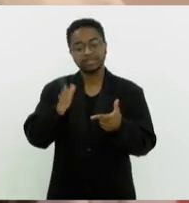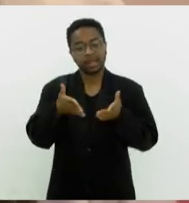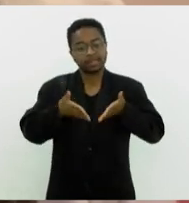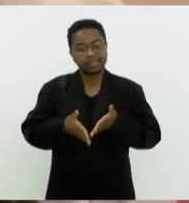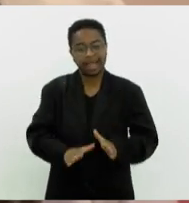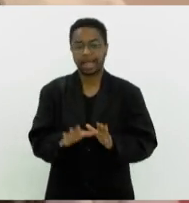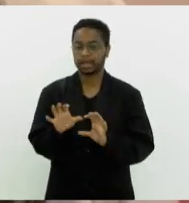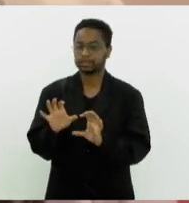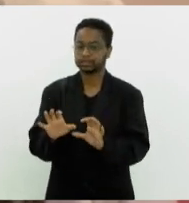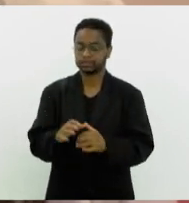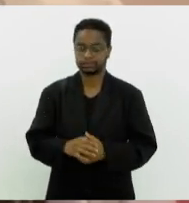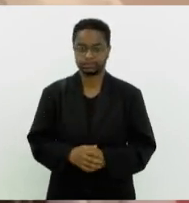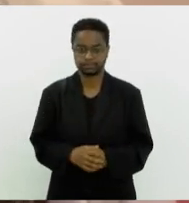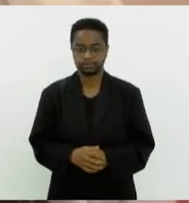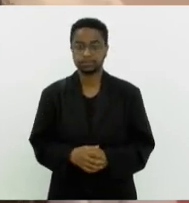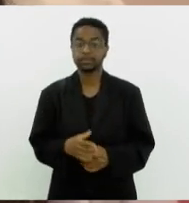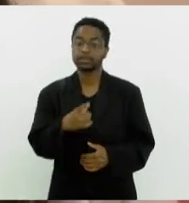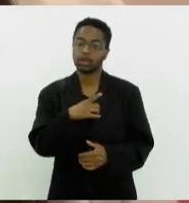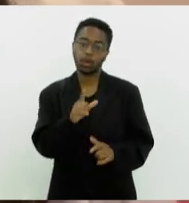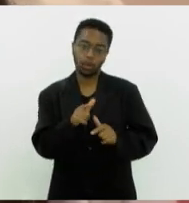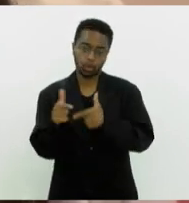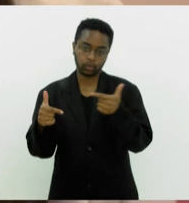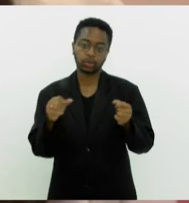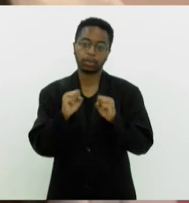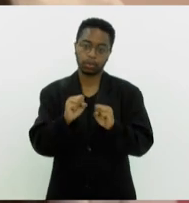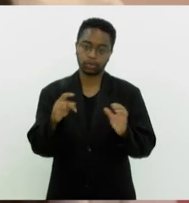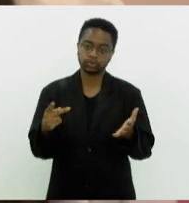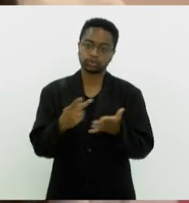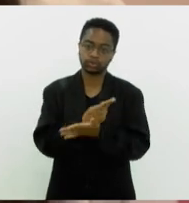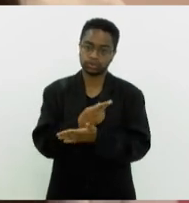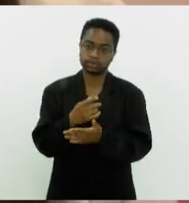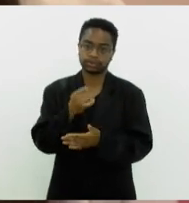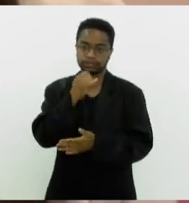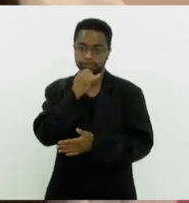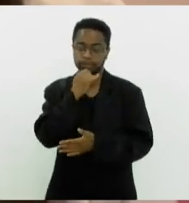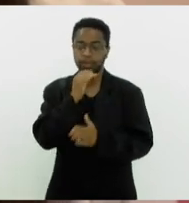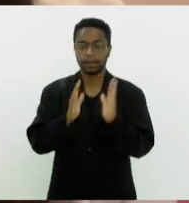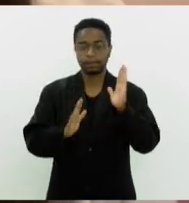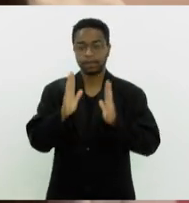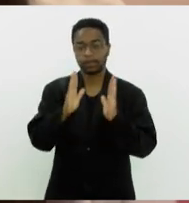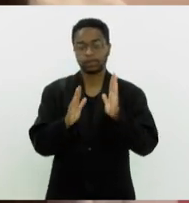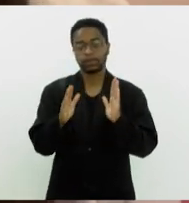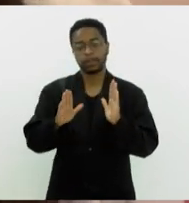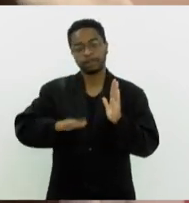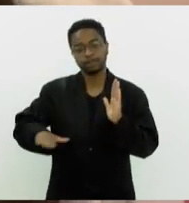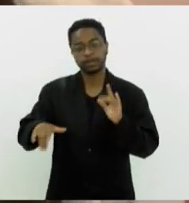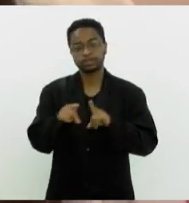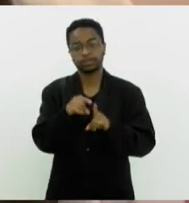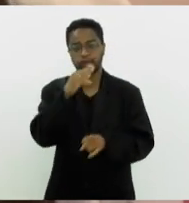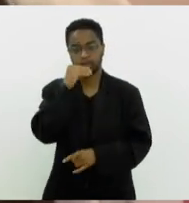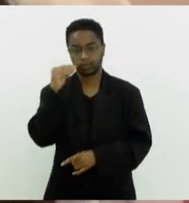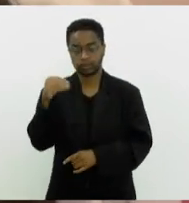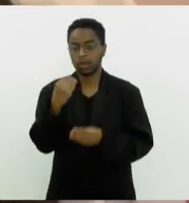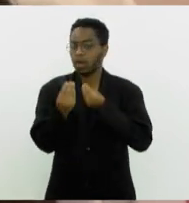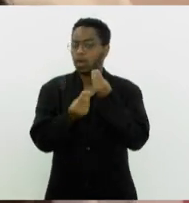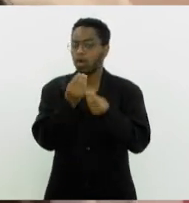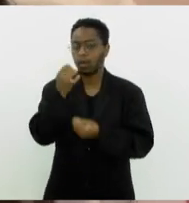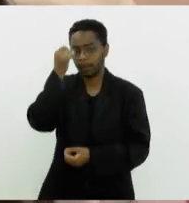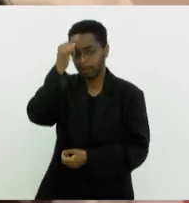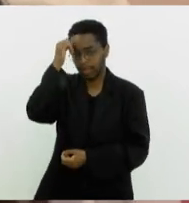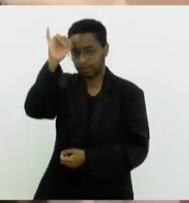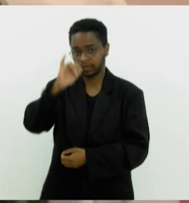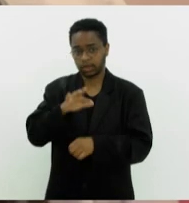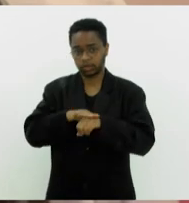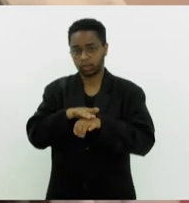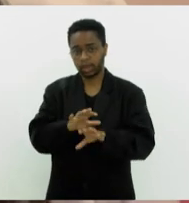trato urinário. Outras podem evoluir com a doença renal ao longo da infância ou da adolescência. Para prevenir a doença renal